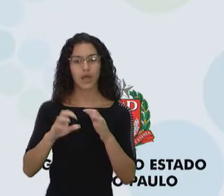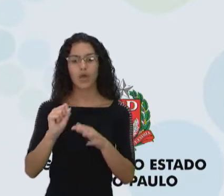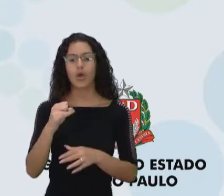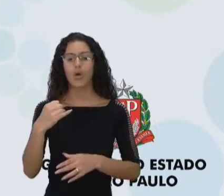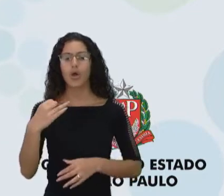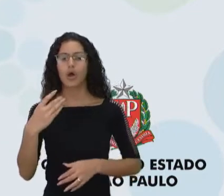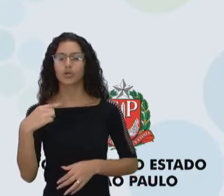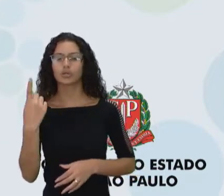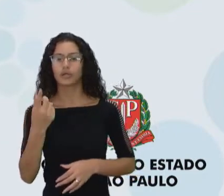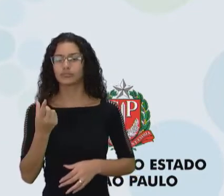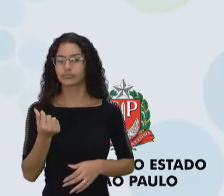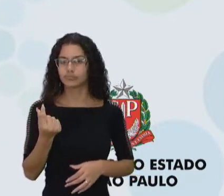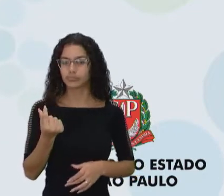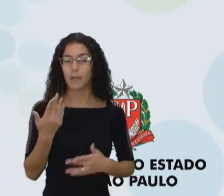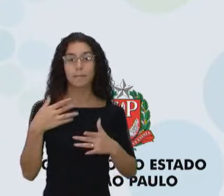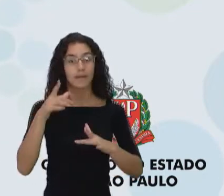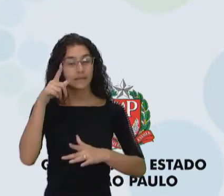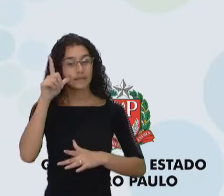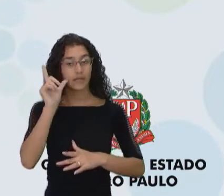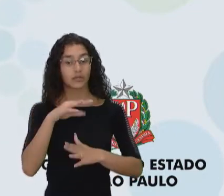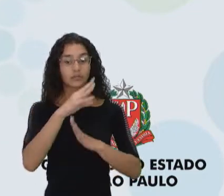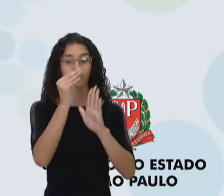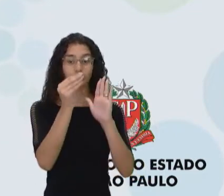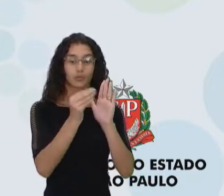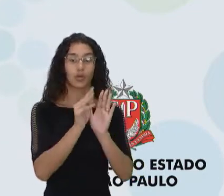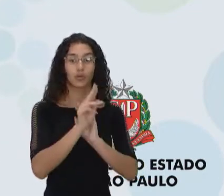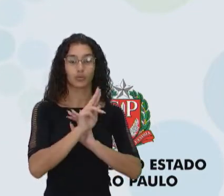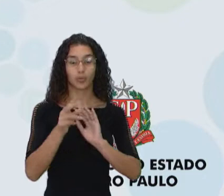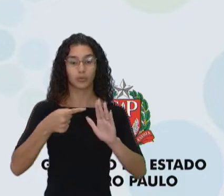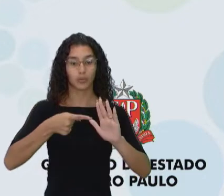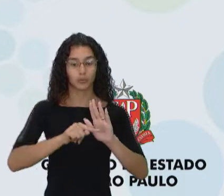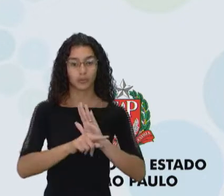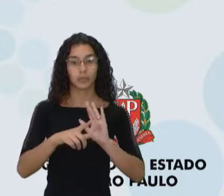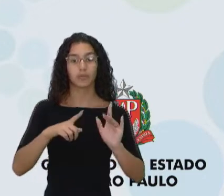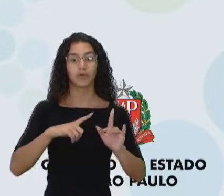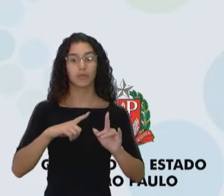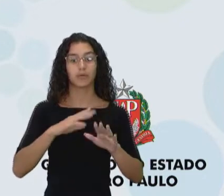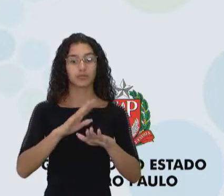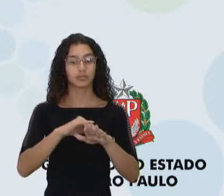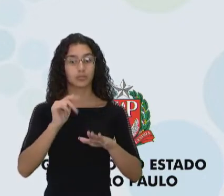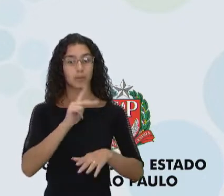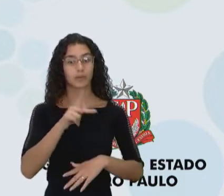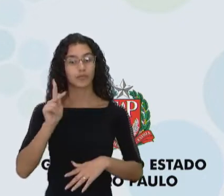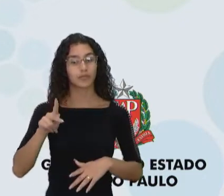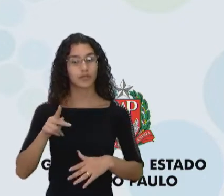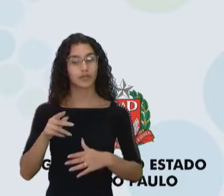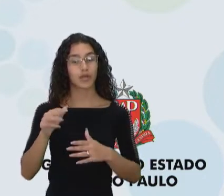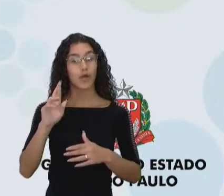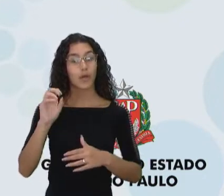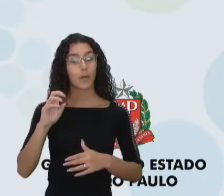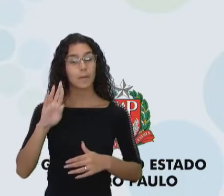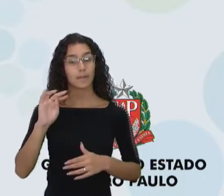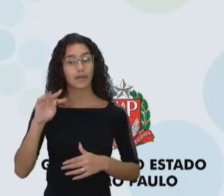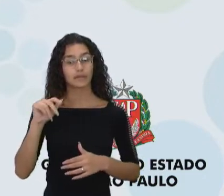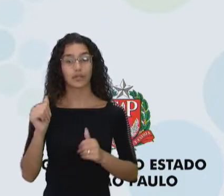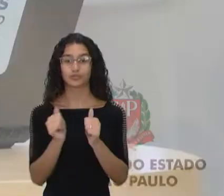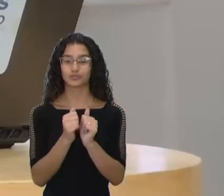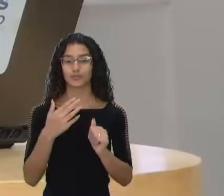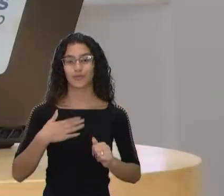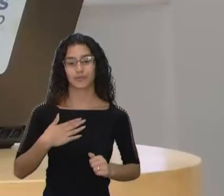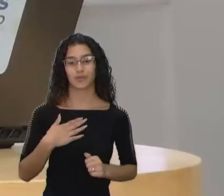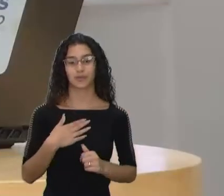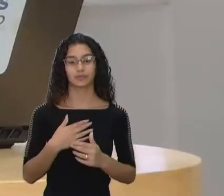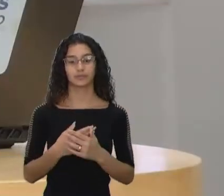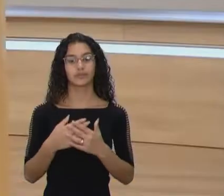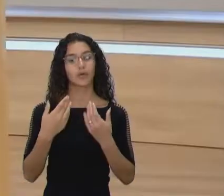a gente custa. Mas antes disso eu vou colocar o nome do aprofundamento e vou chamar a professora Roberta, que está aqui do meu lado hoje,